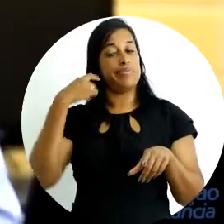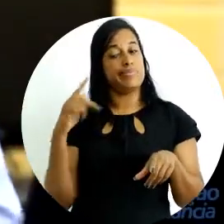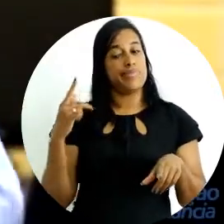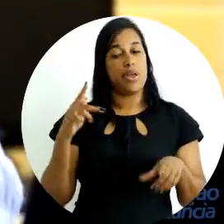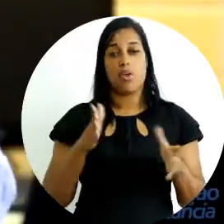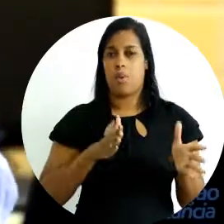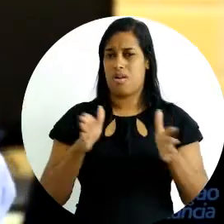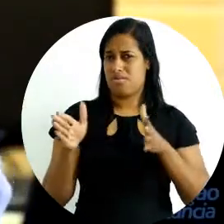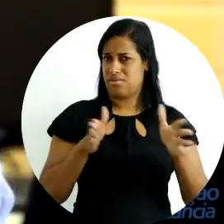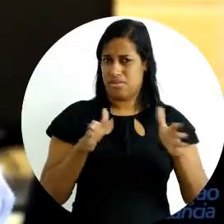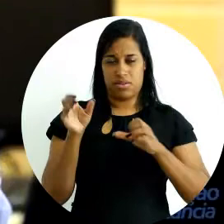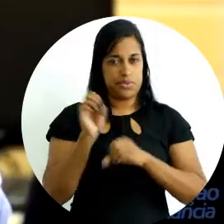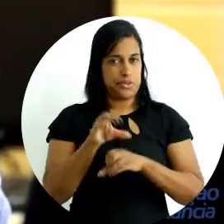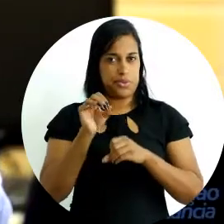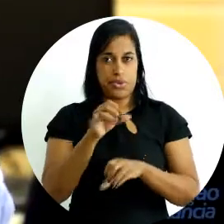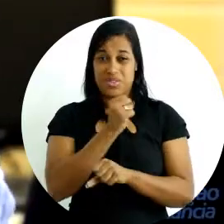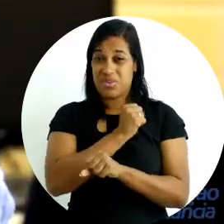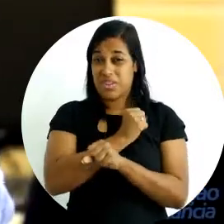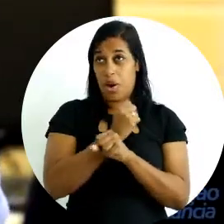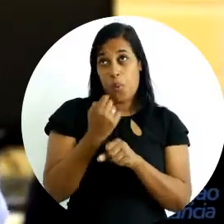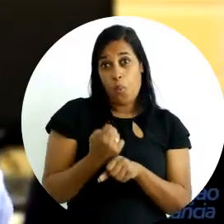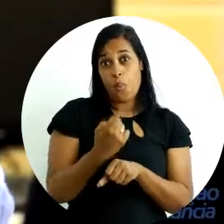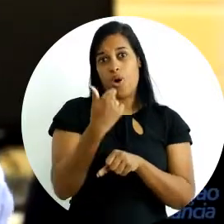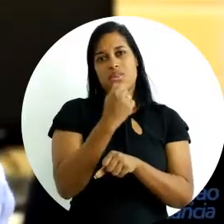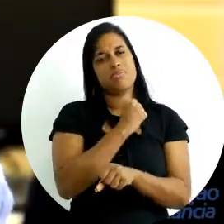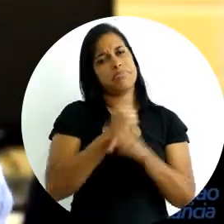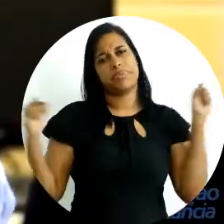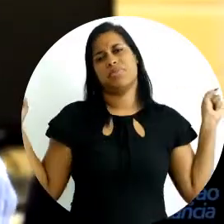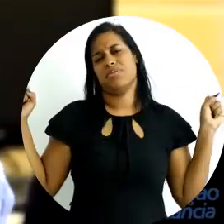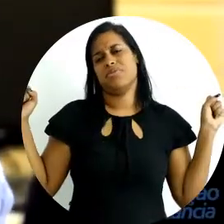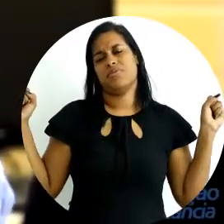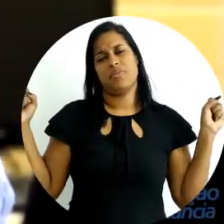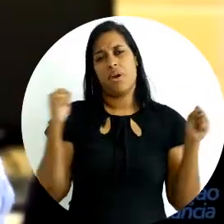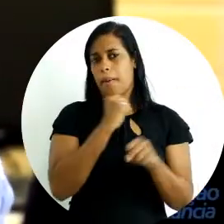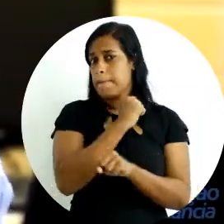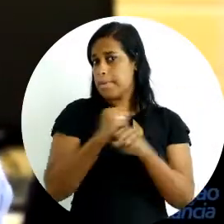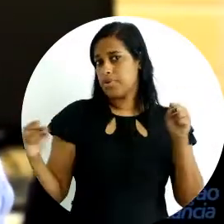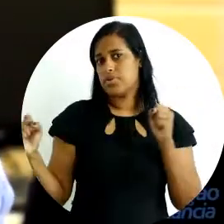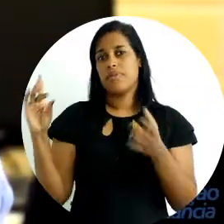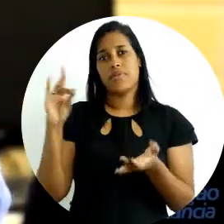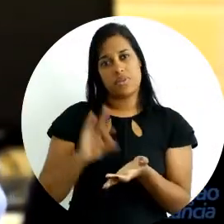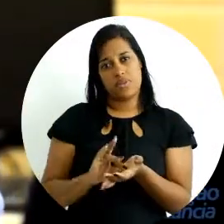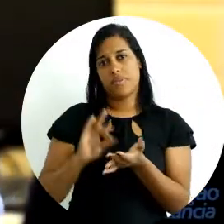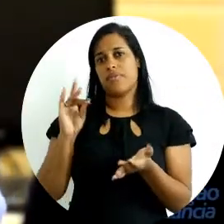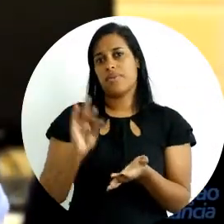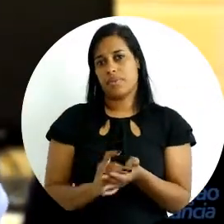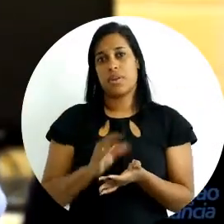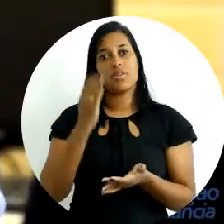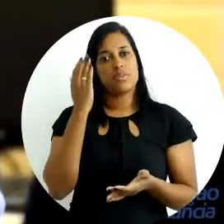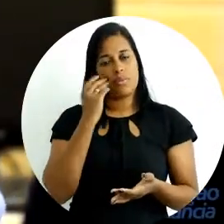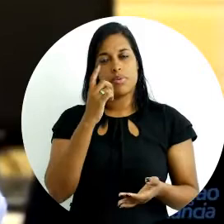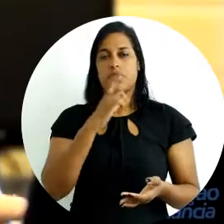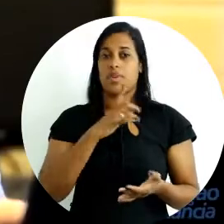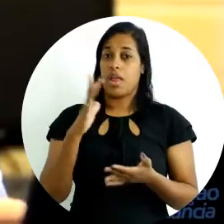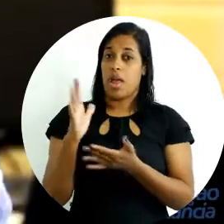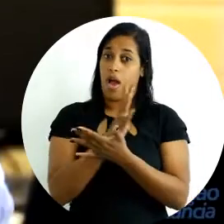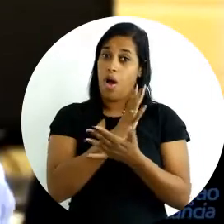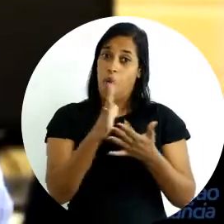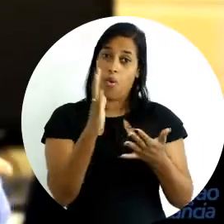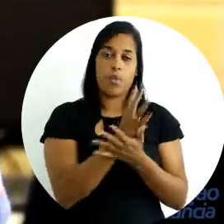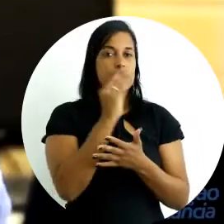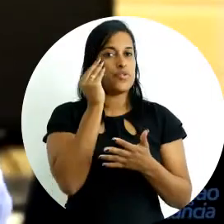escravos. Para ele, o acesso à educação era praticamente zero. Digo praticamente zero porque sabemos que